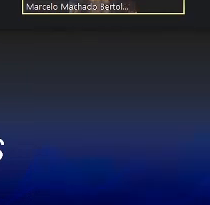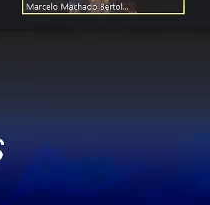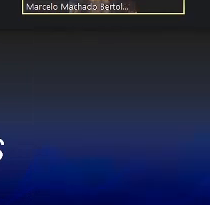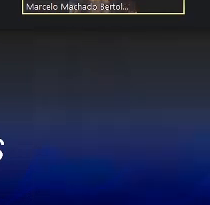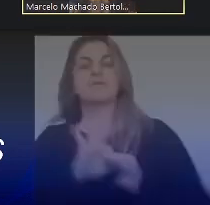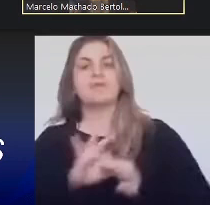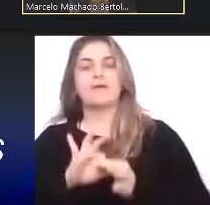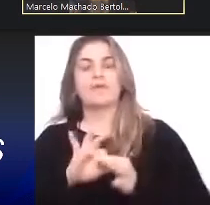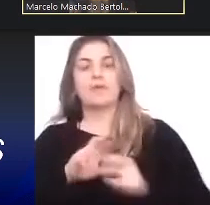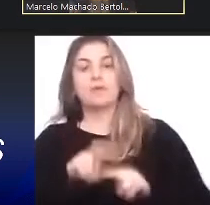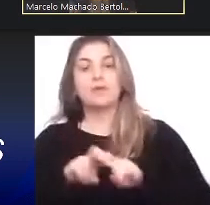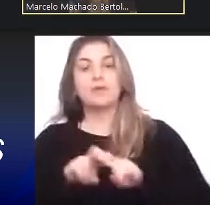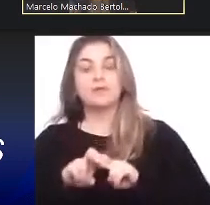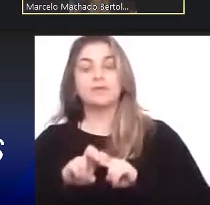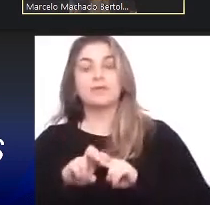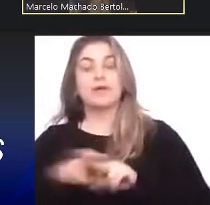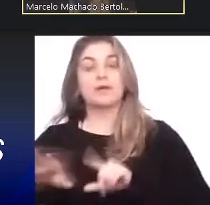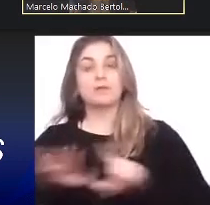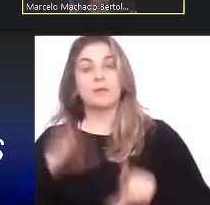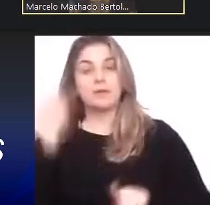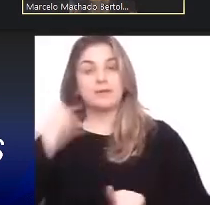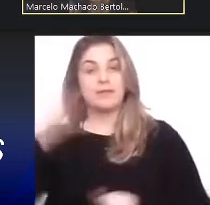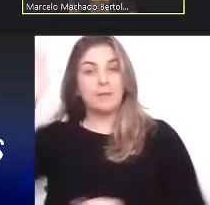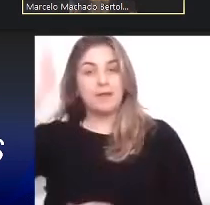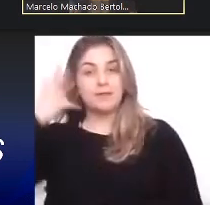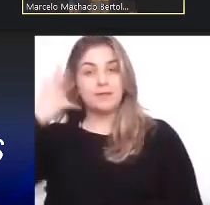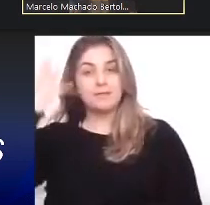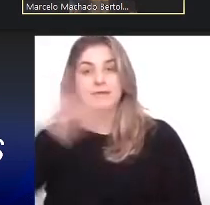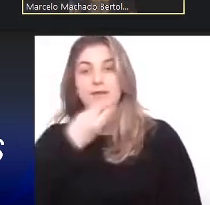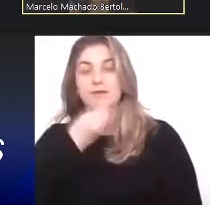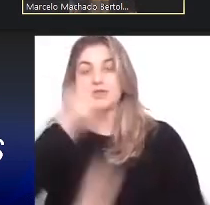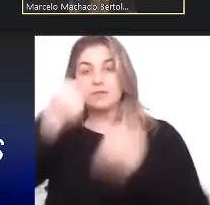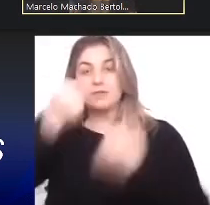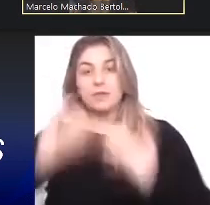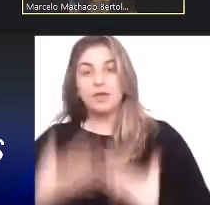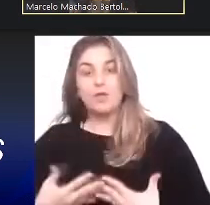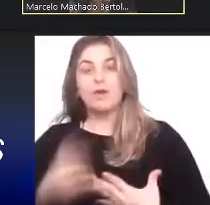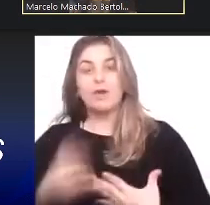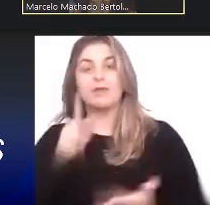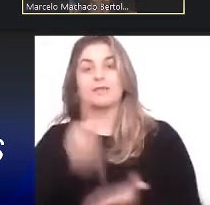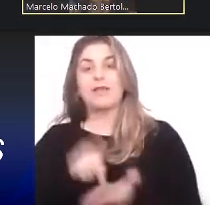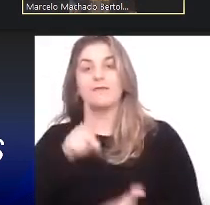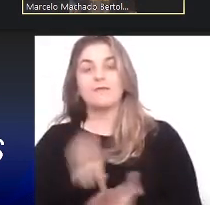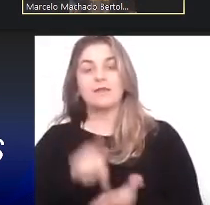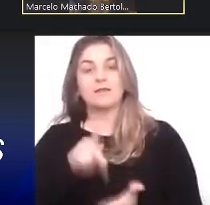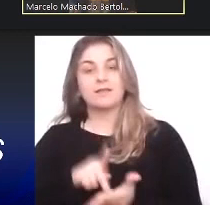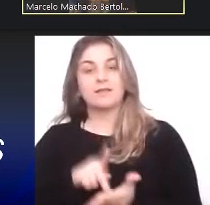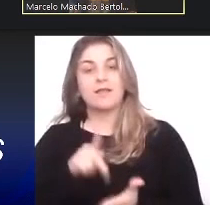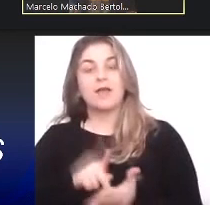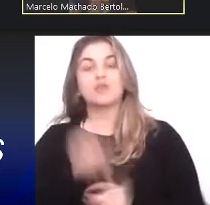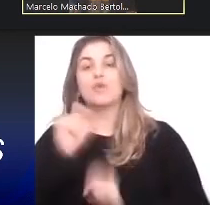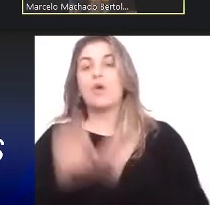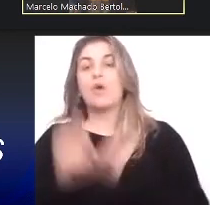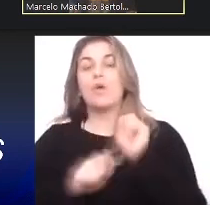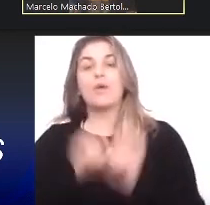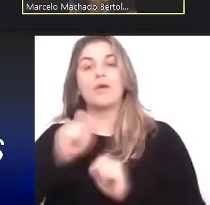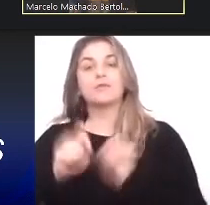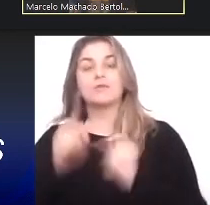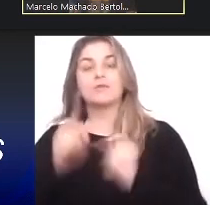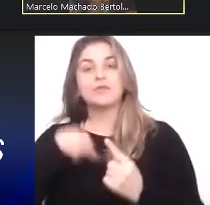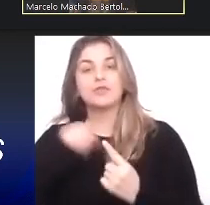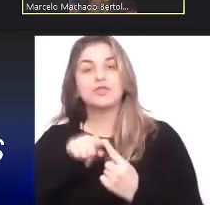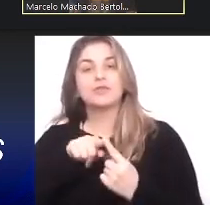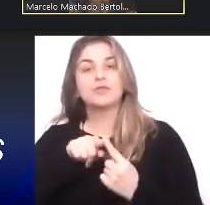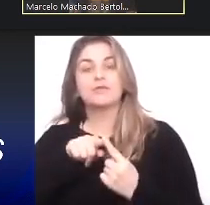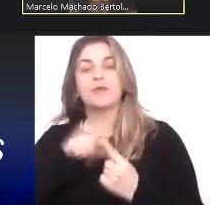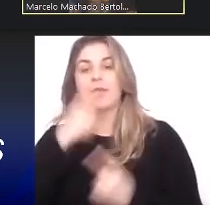dizia o palestrante, conferencista, está na cocriação. Num contexto de divisão